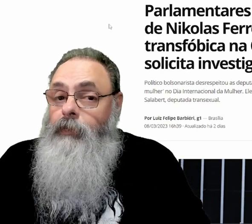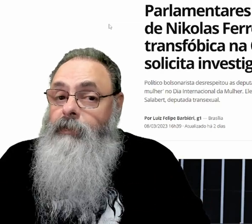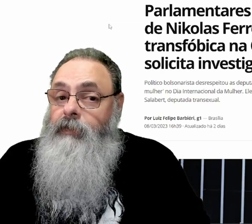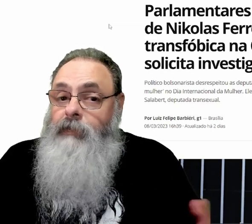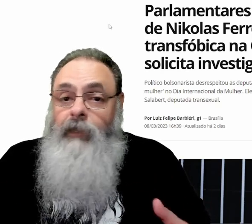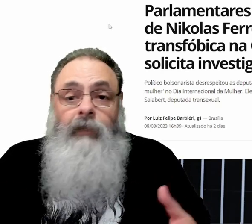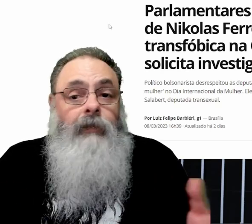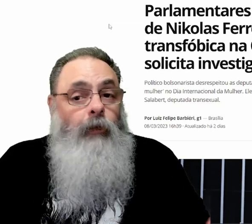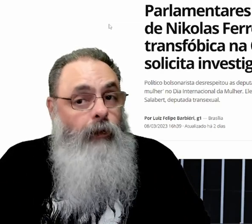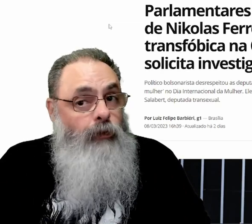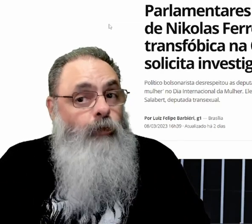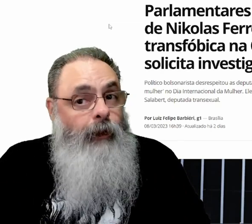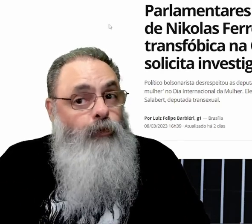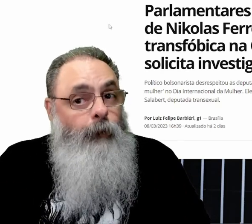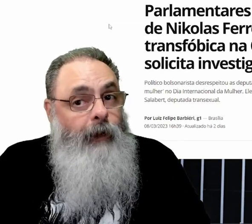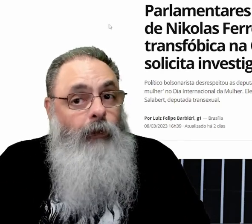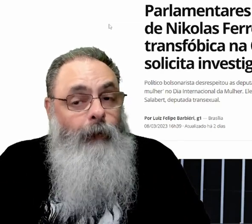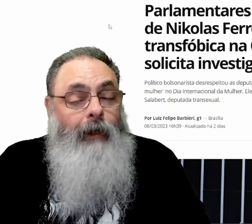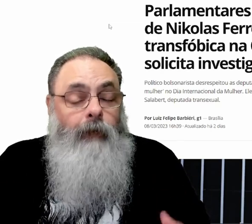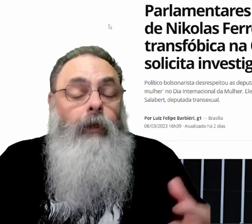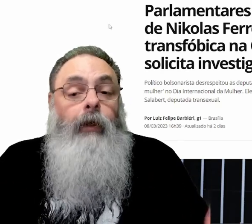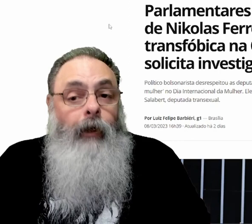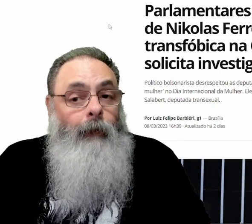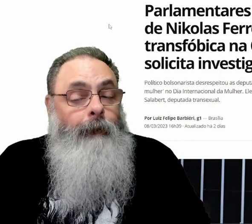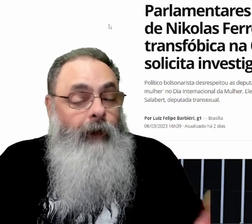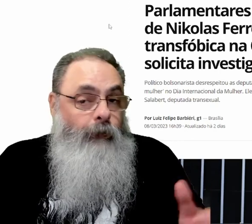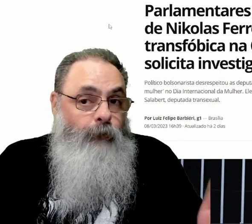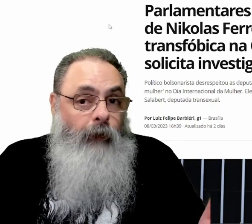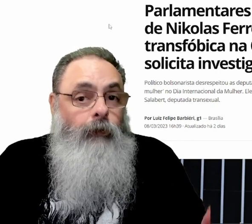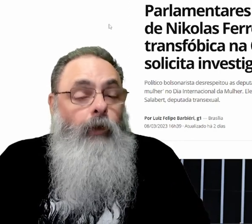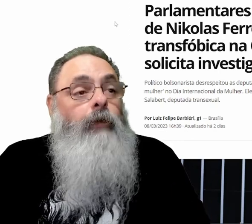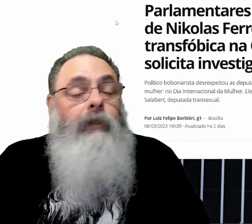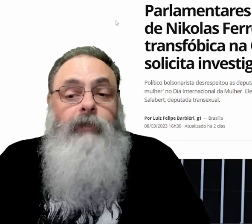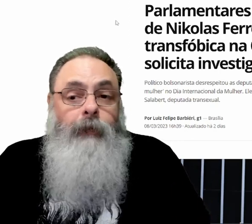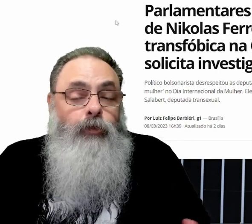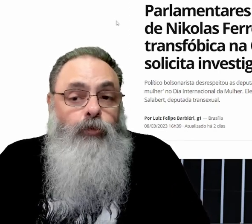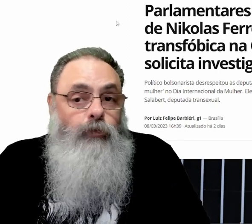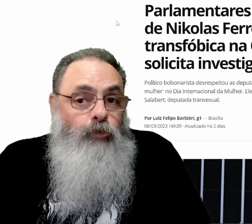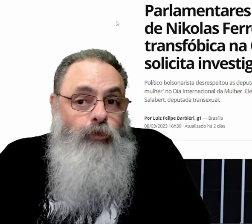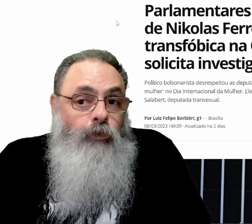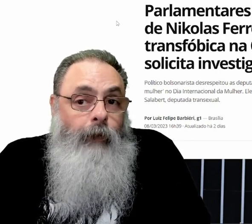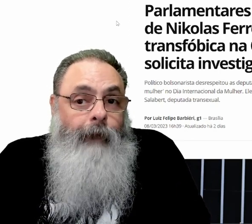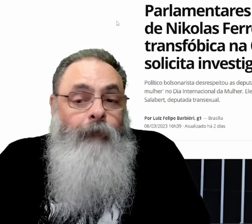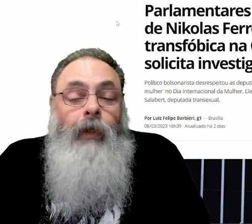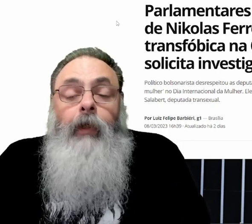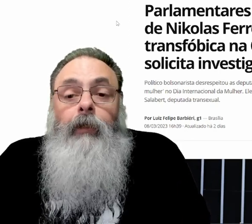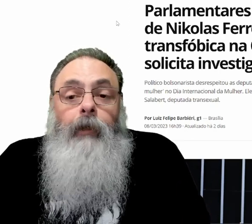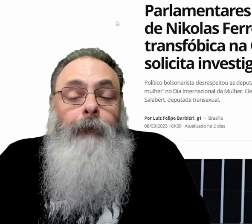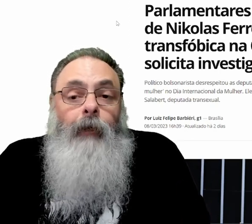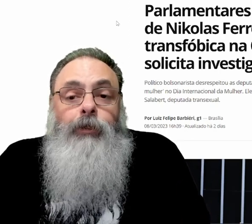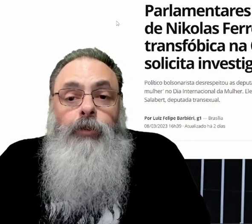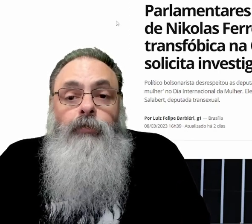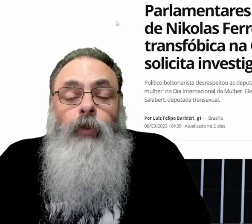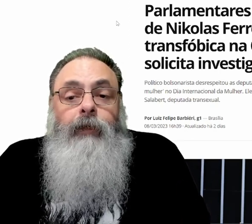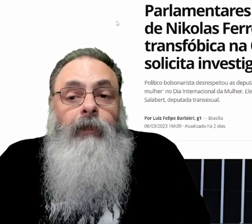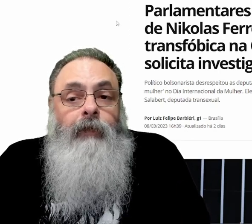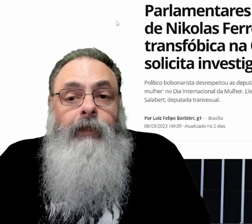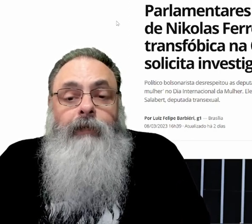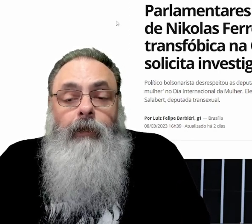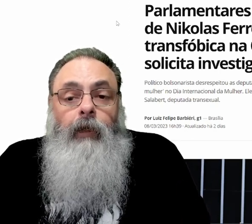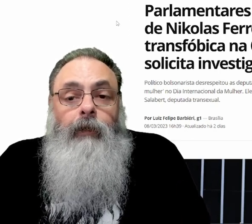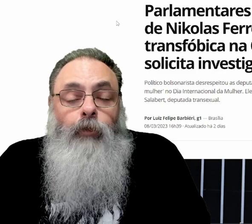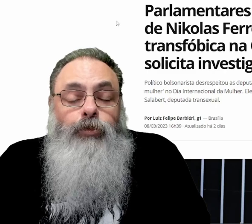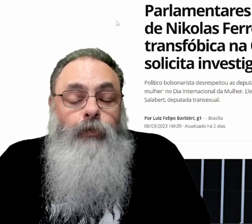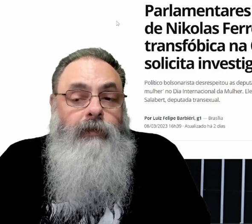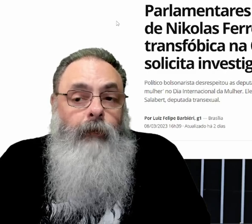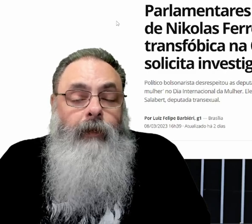oposicionistas ele tem um risco mesmo de perder o mandato É uma pena espero que não aconteça porque justo não é não é pelo artigo 53